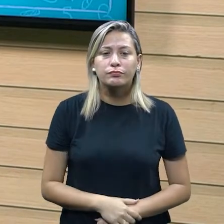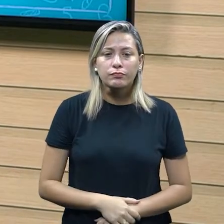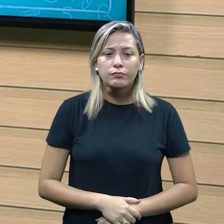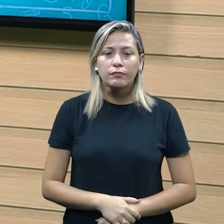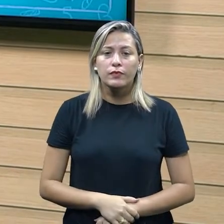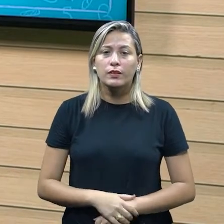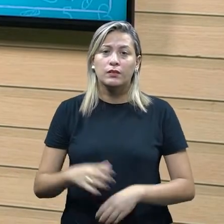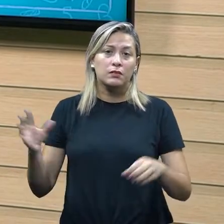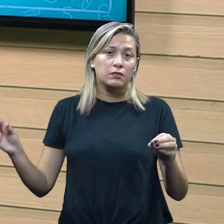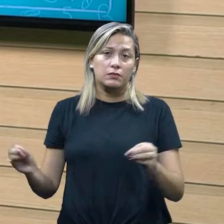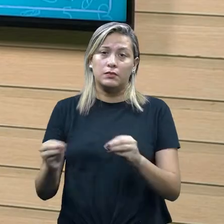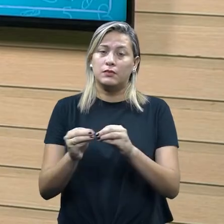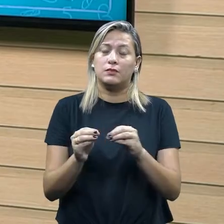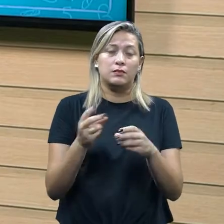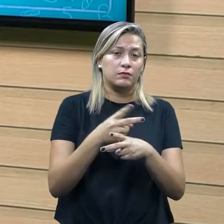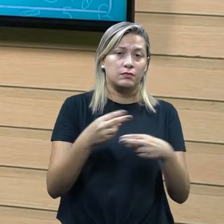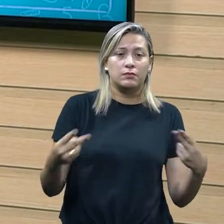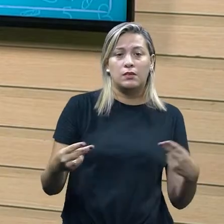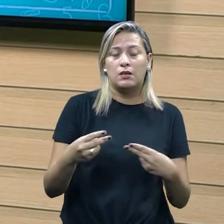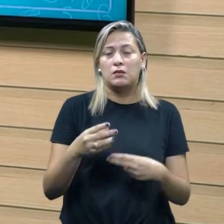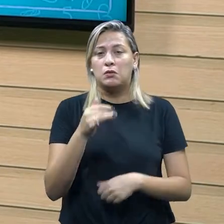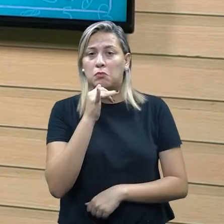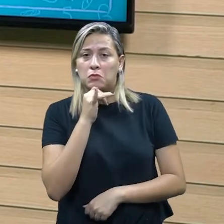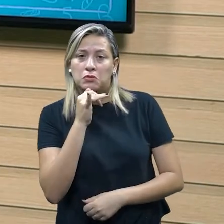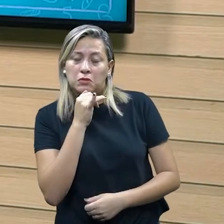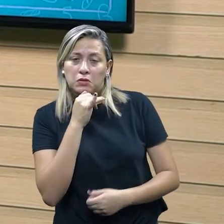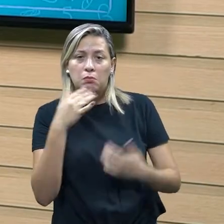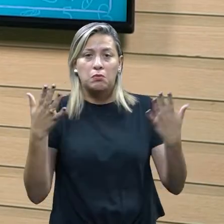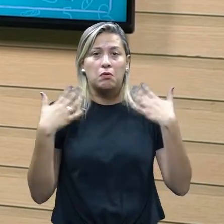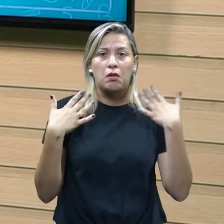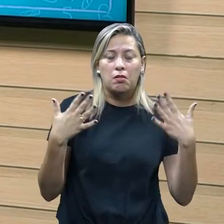várias componentes, como, por exemplo, calor,